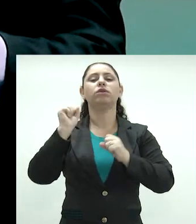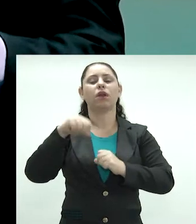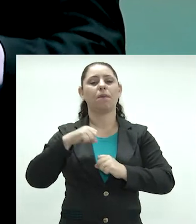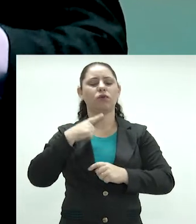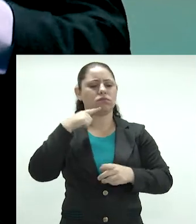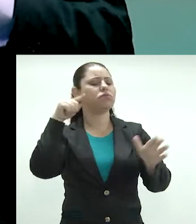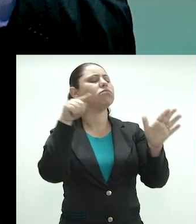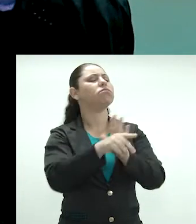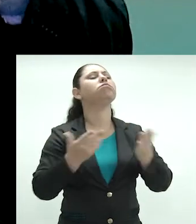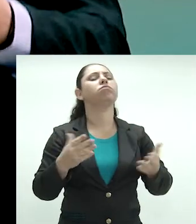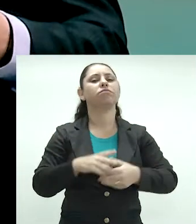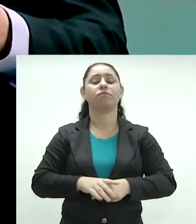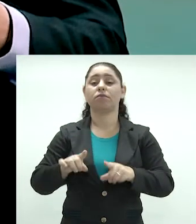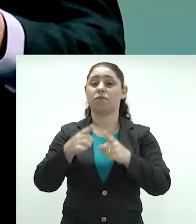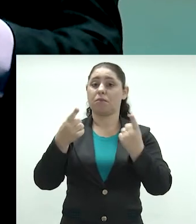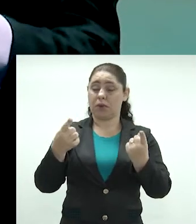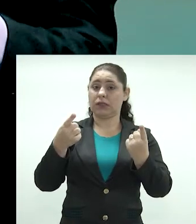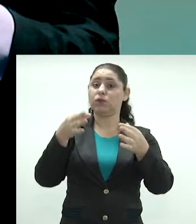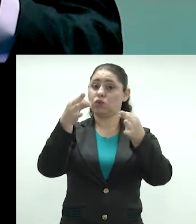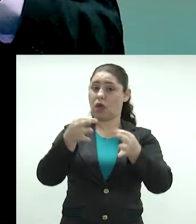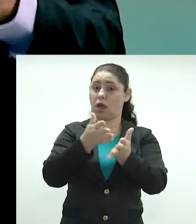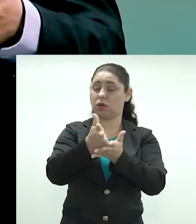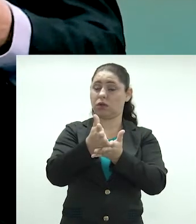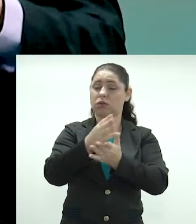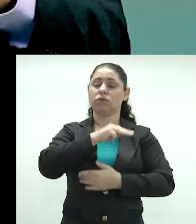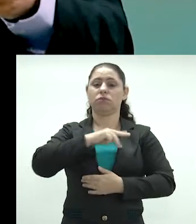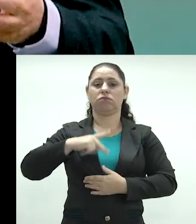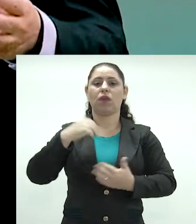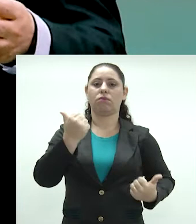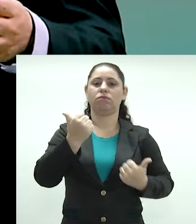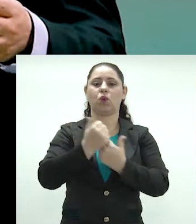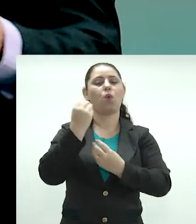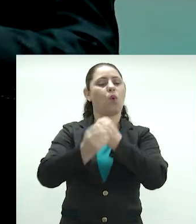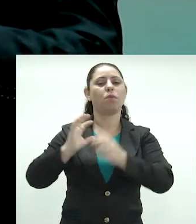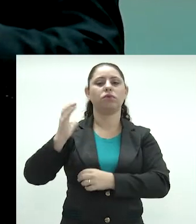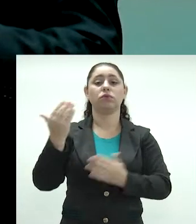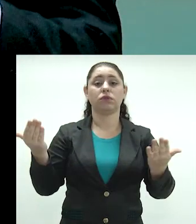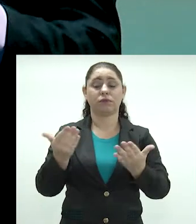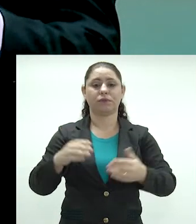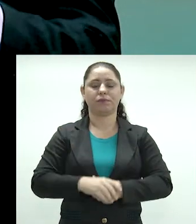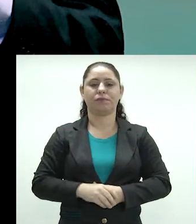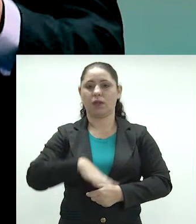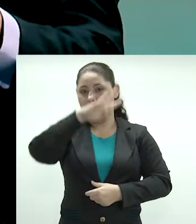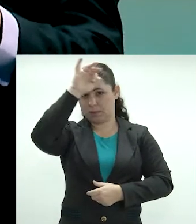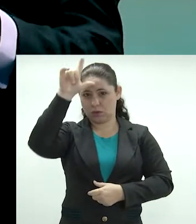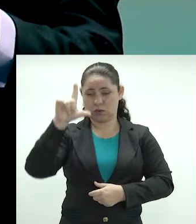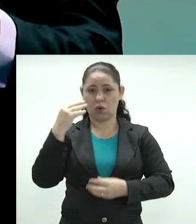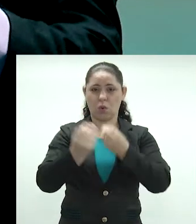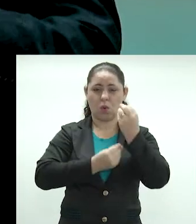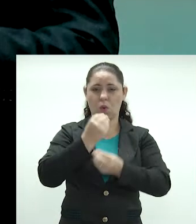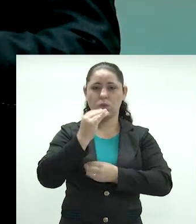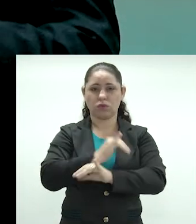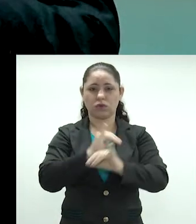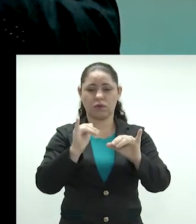questionar isso. Agora, se fizer o correto, o Ministério Público apoiará, como vem acontecendo atualmente. Mato Grosso do Sul, como já disse aqui